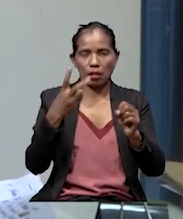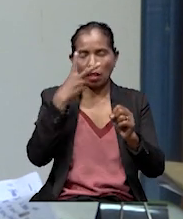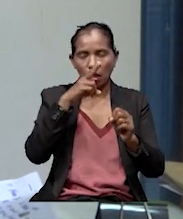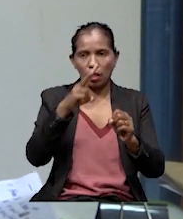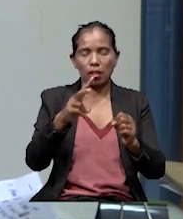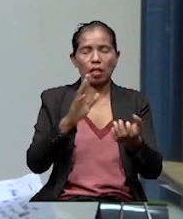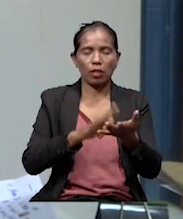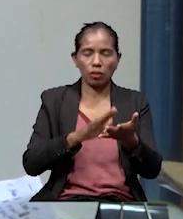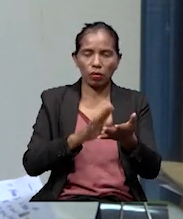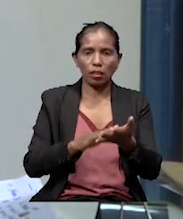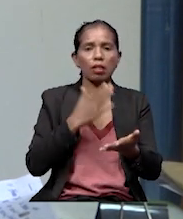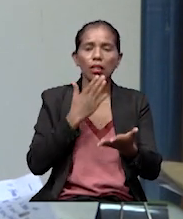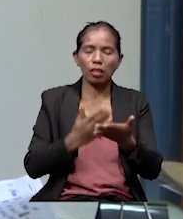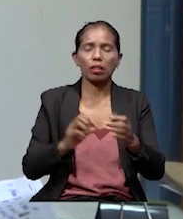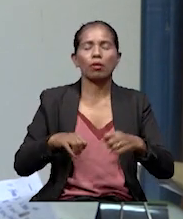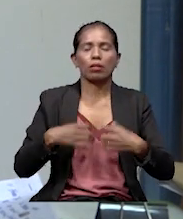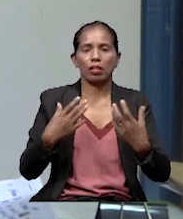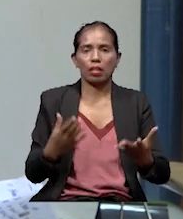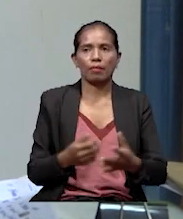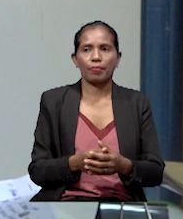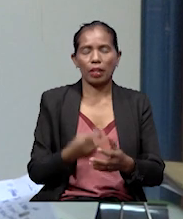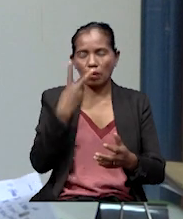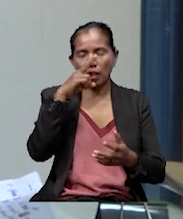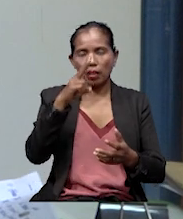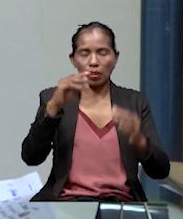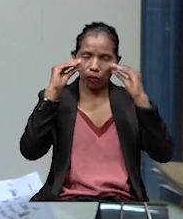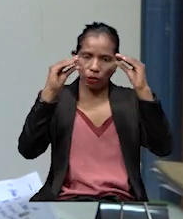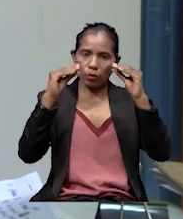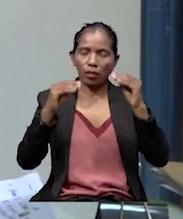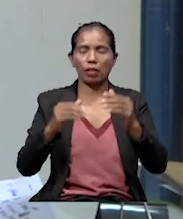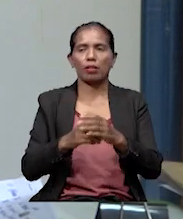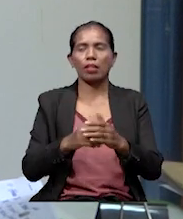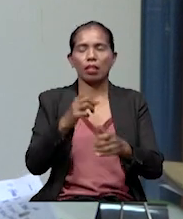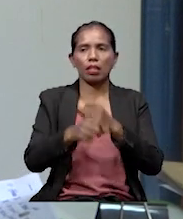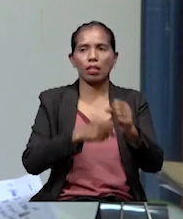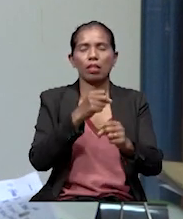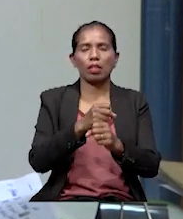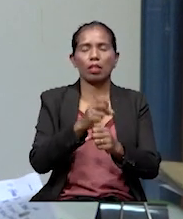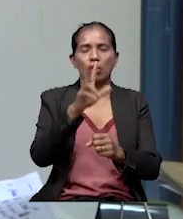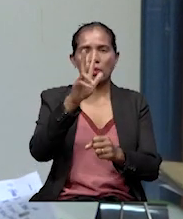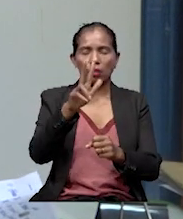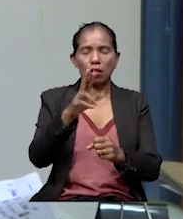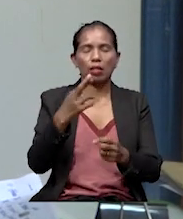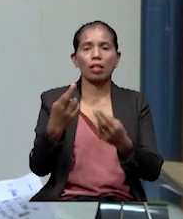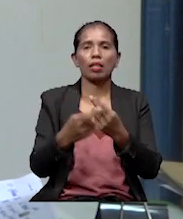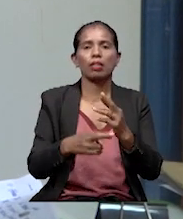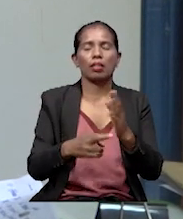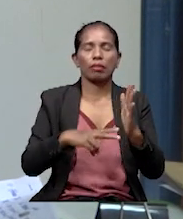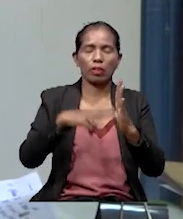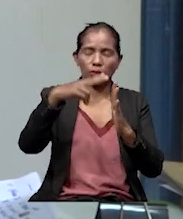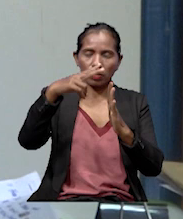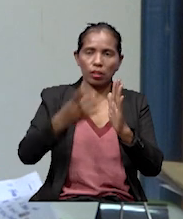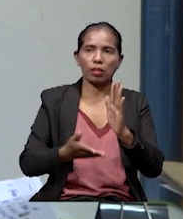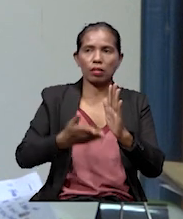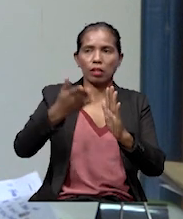nine qualidade ne hansa para avaliação ba ikus batinan tolu nine ane resultado nine valor sira sai ne tem que